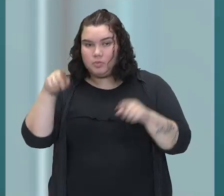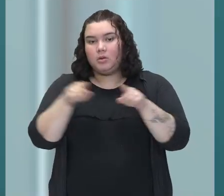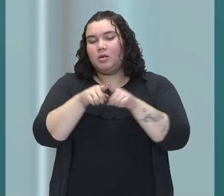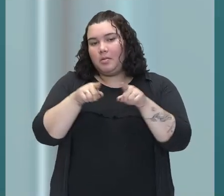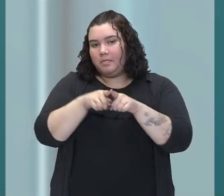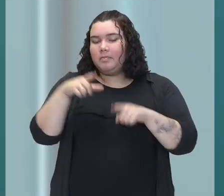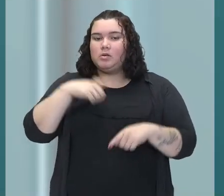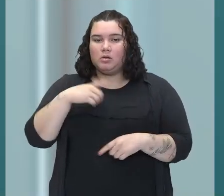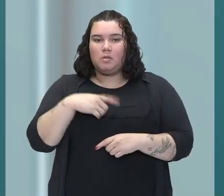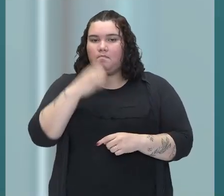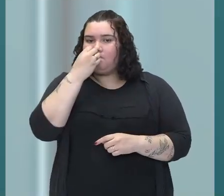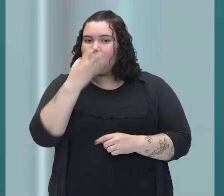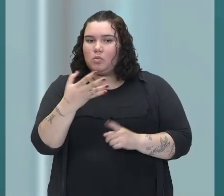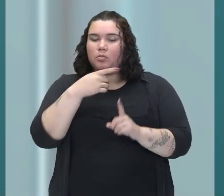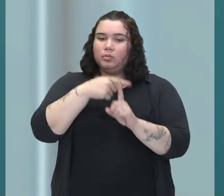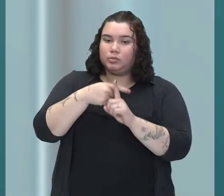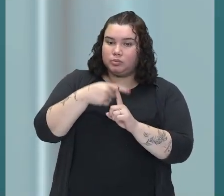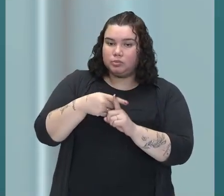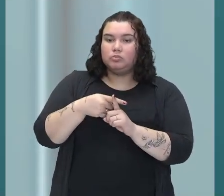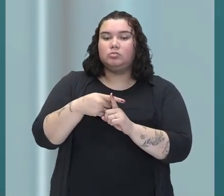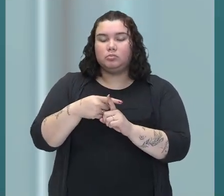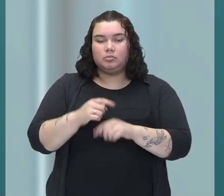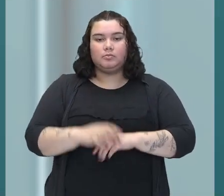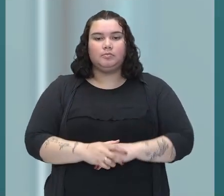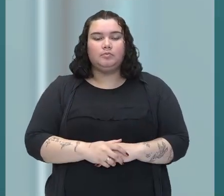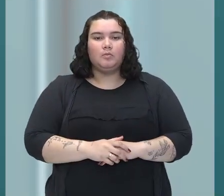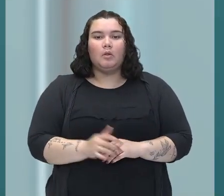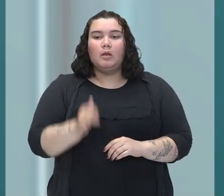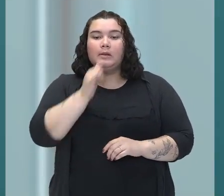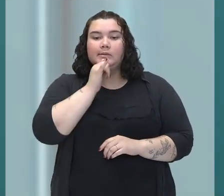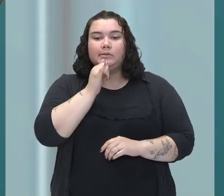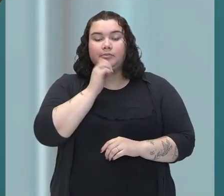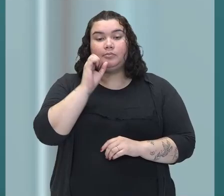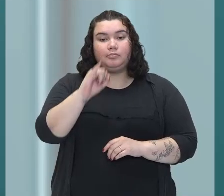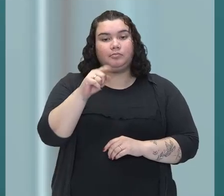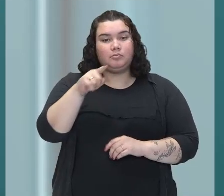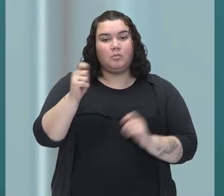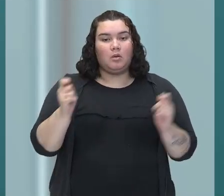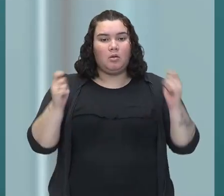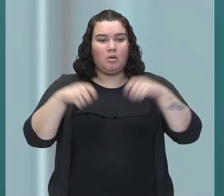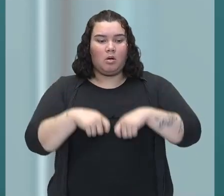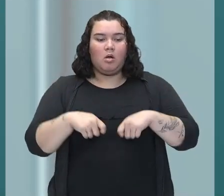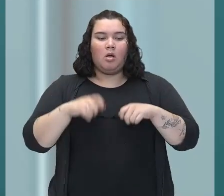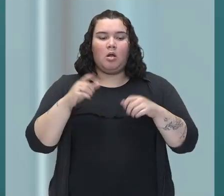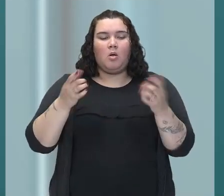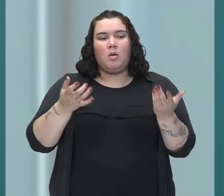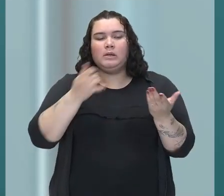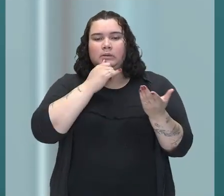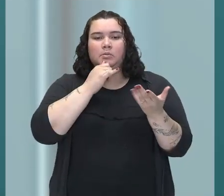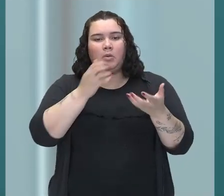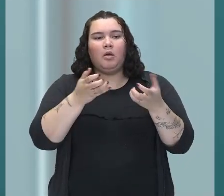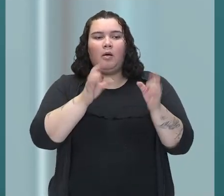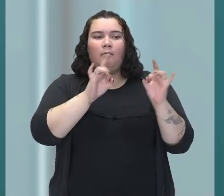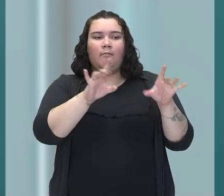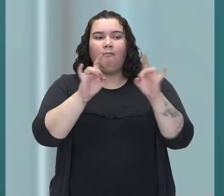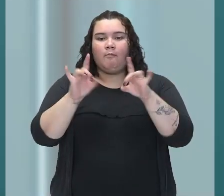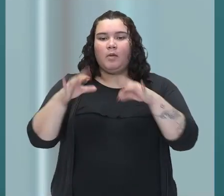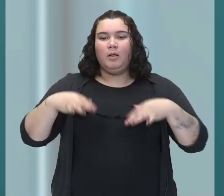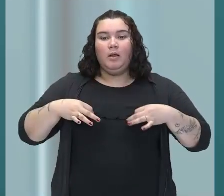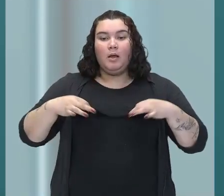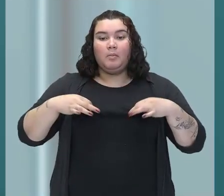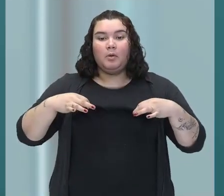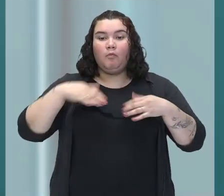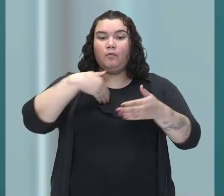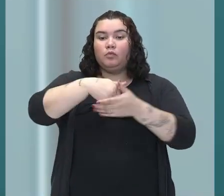né? Então, por exemplo, quando você se dispõe a vender camisas de time de futebol, né? Você quer montar uma lojinha